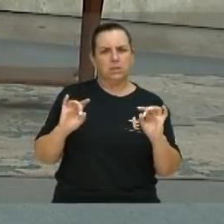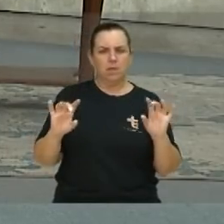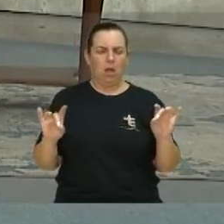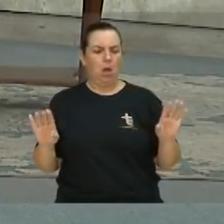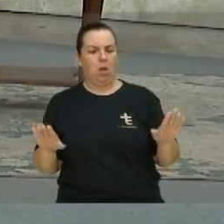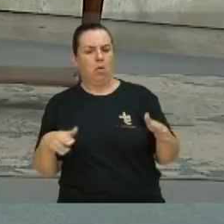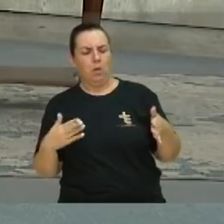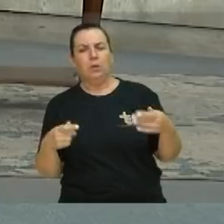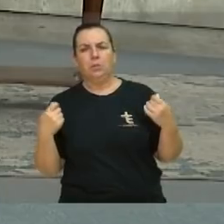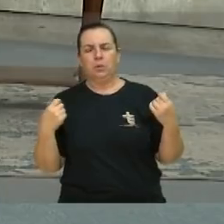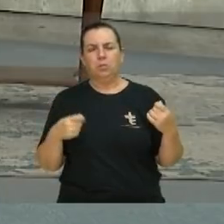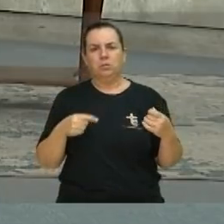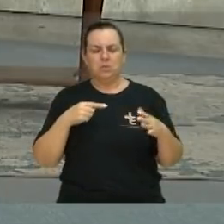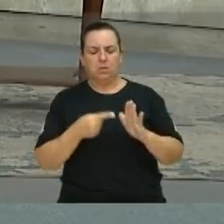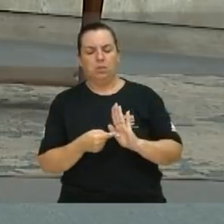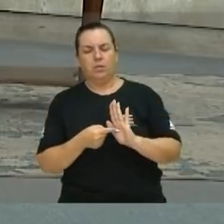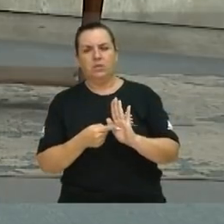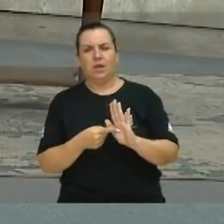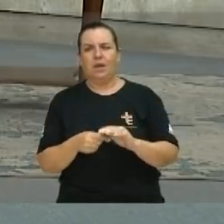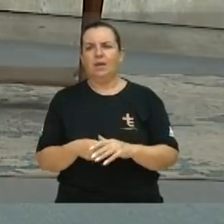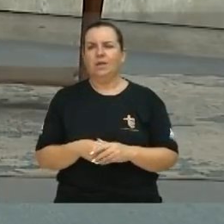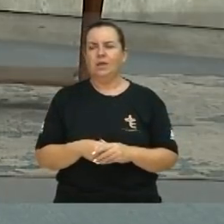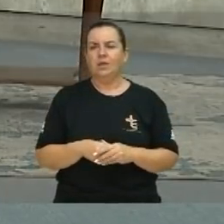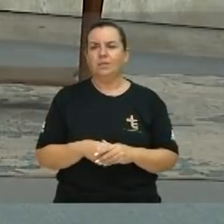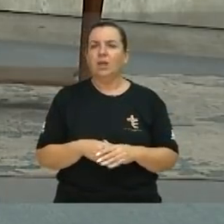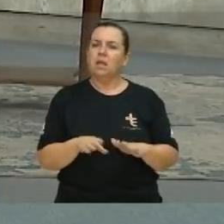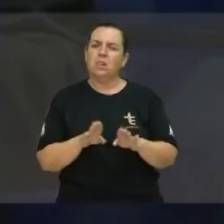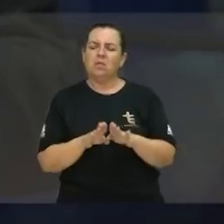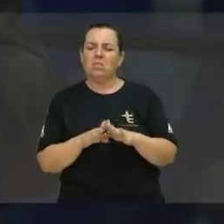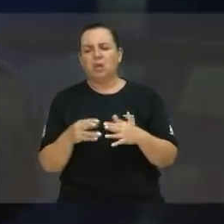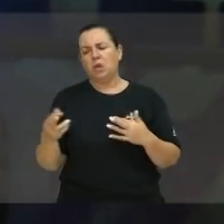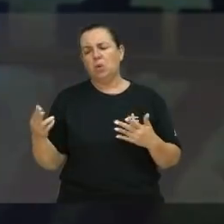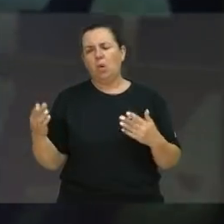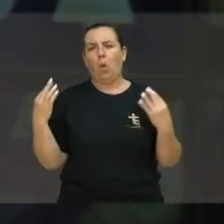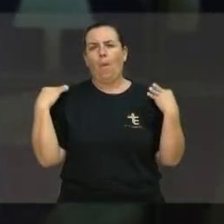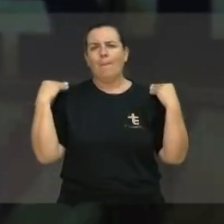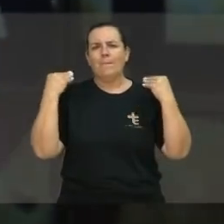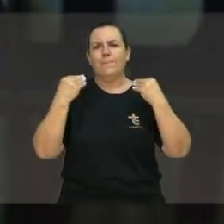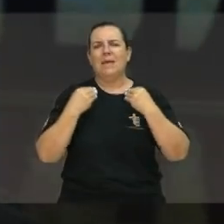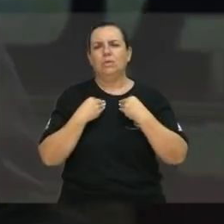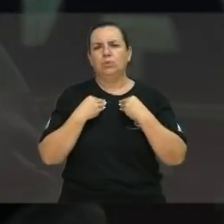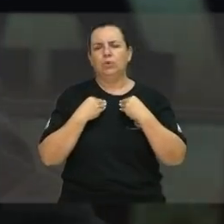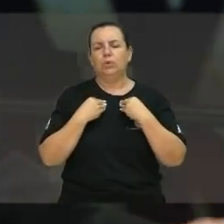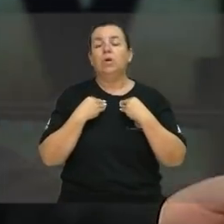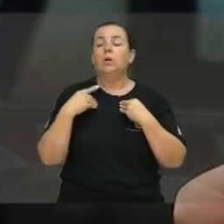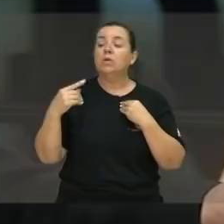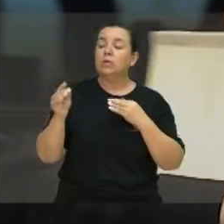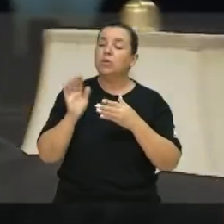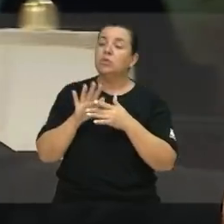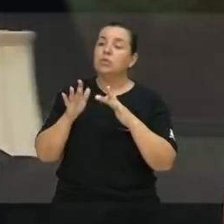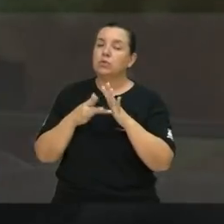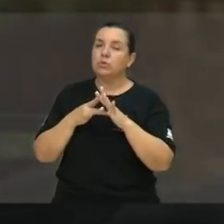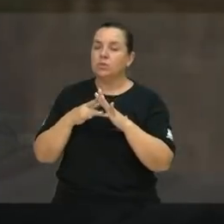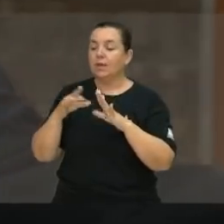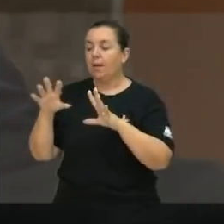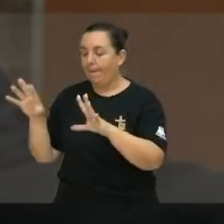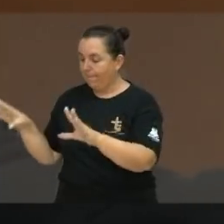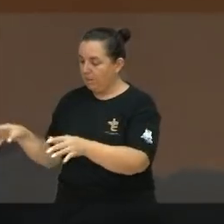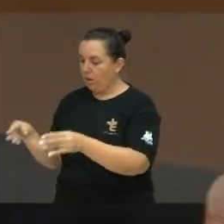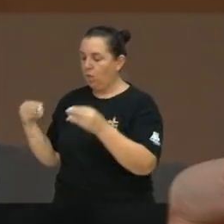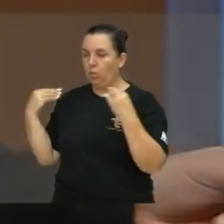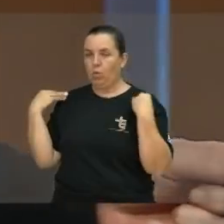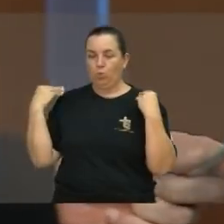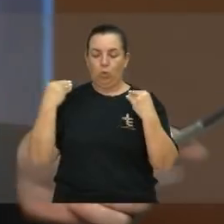solenidade o mesmo pode ser dito do manto ele retomou o